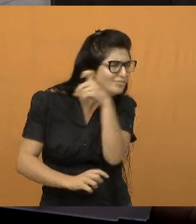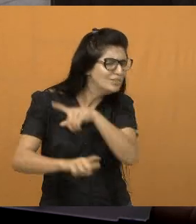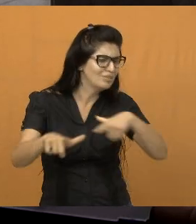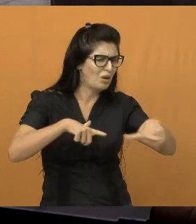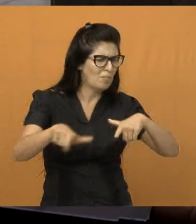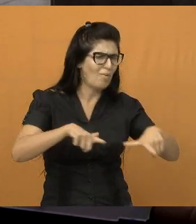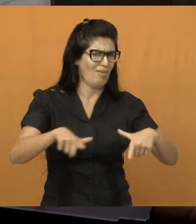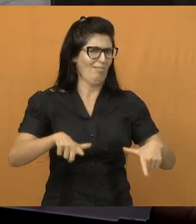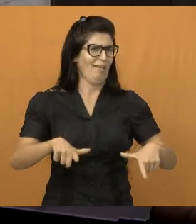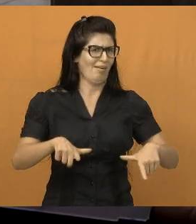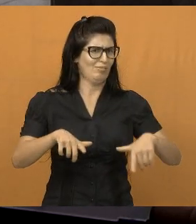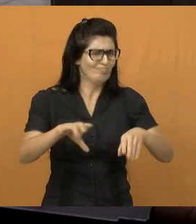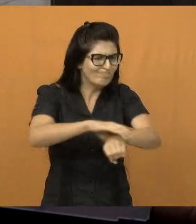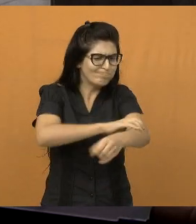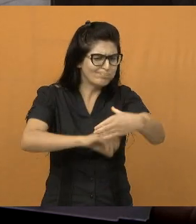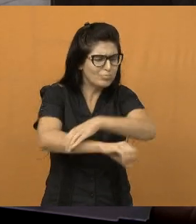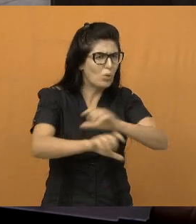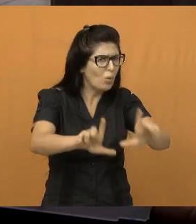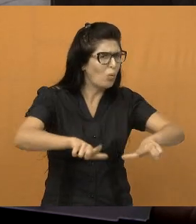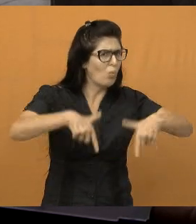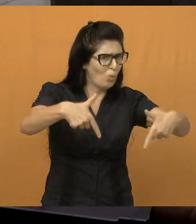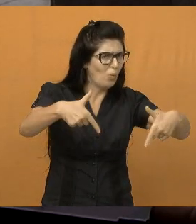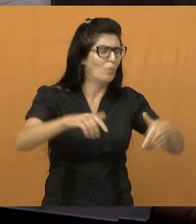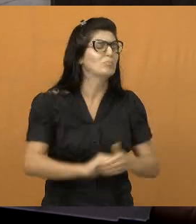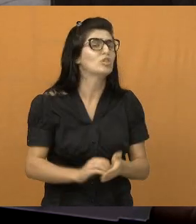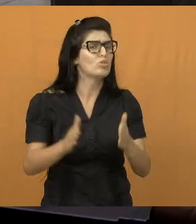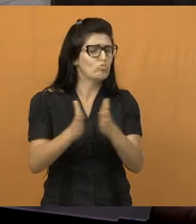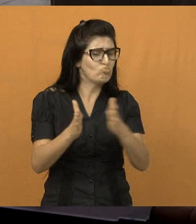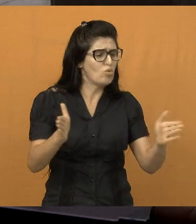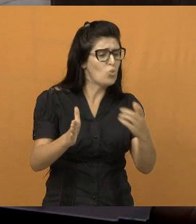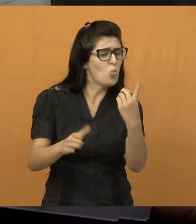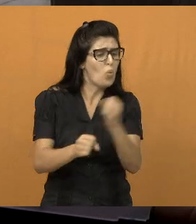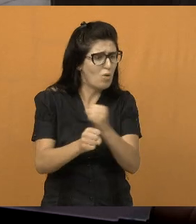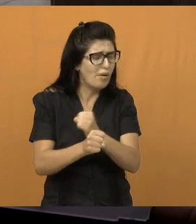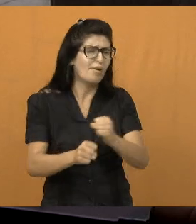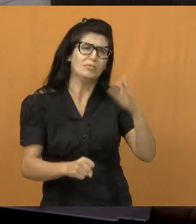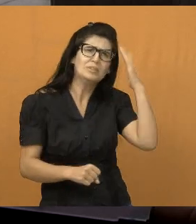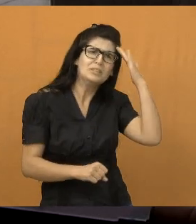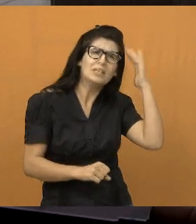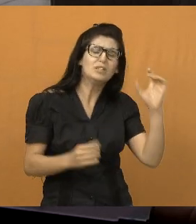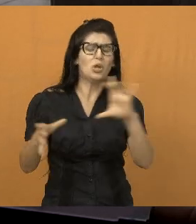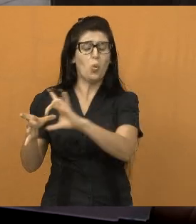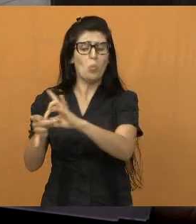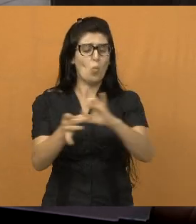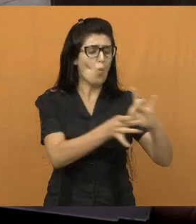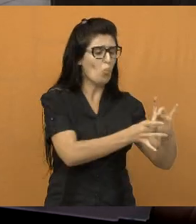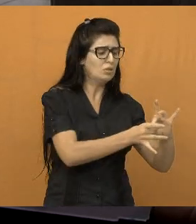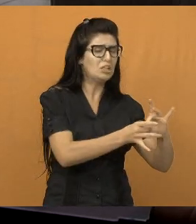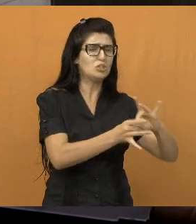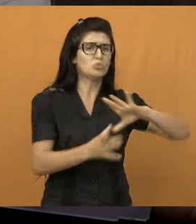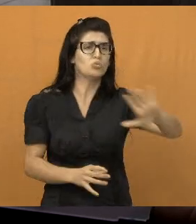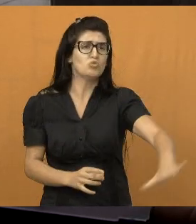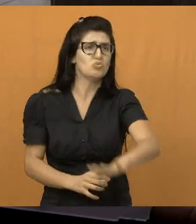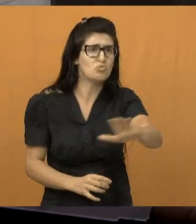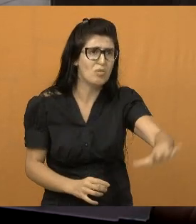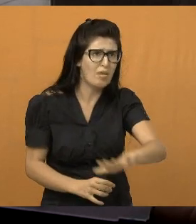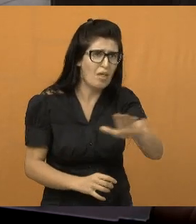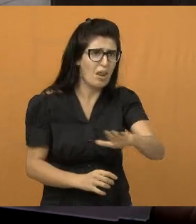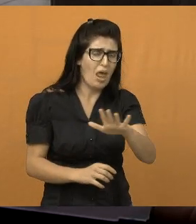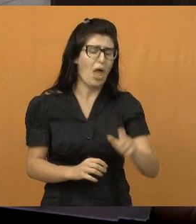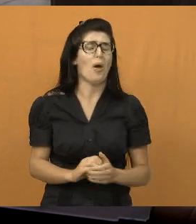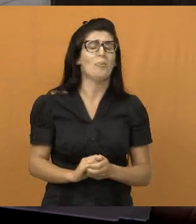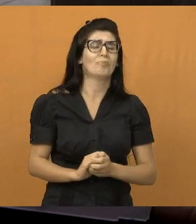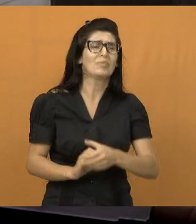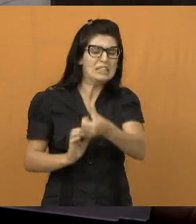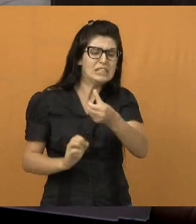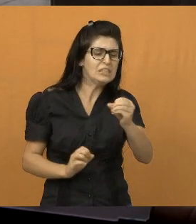trabalha arduamente. A gente tem que entender a saúde num contexto geral. Hoje a gente cuida mais ou menos de